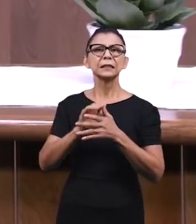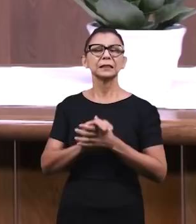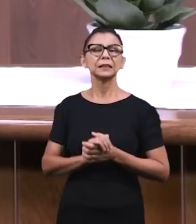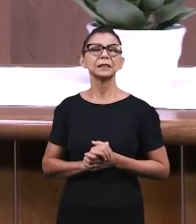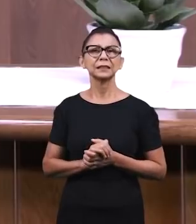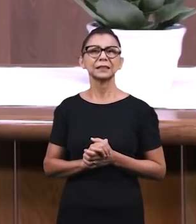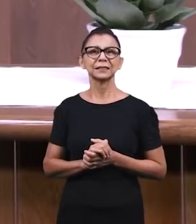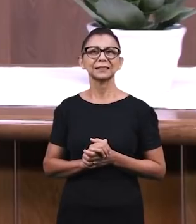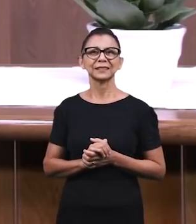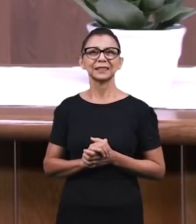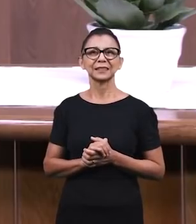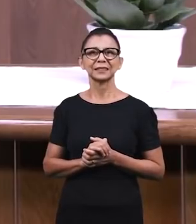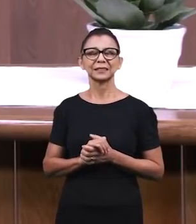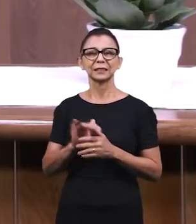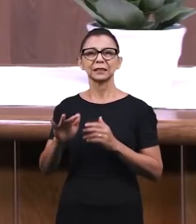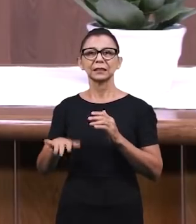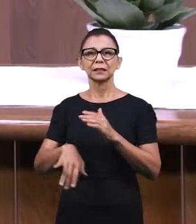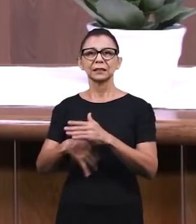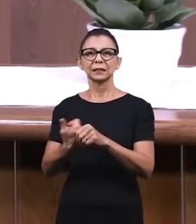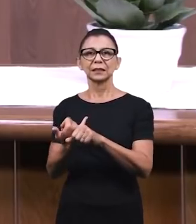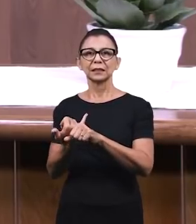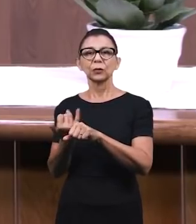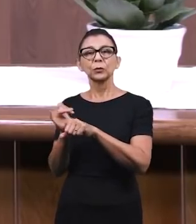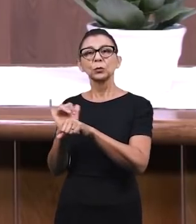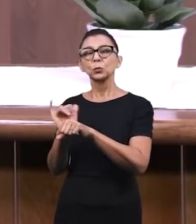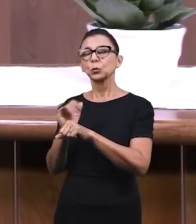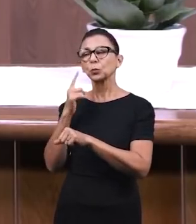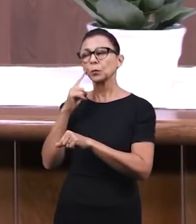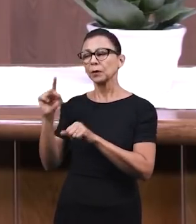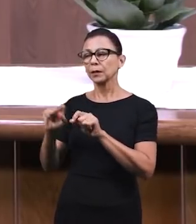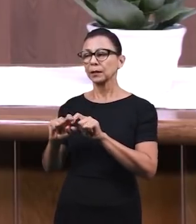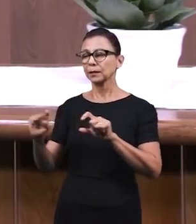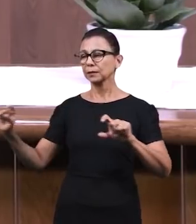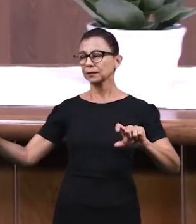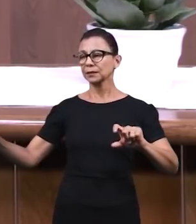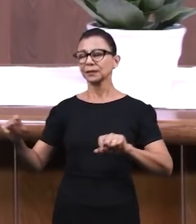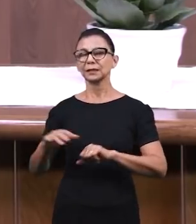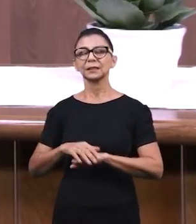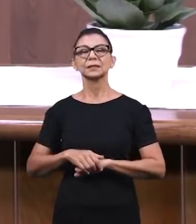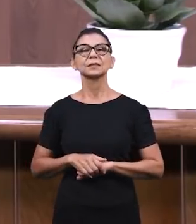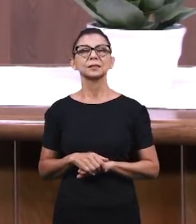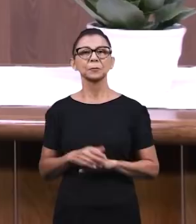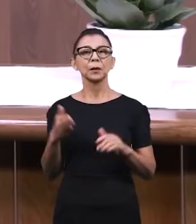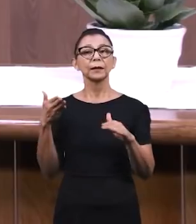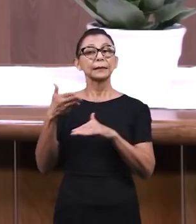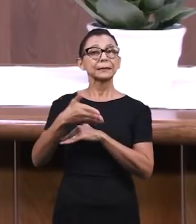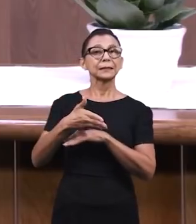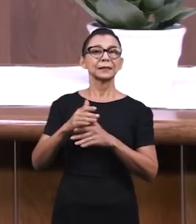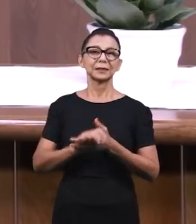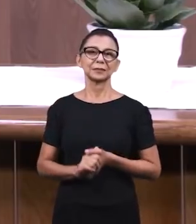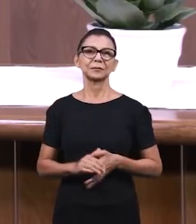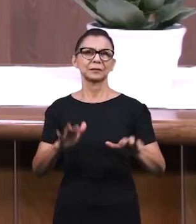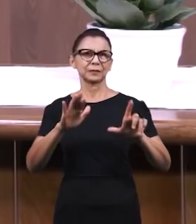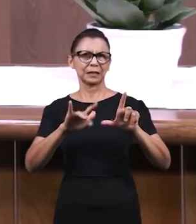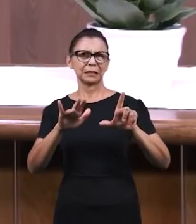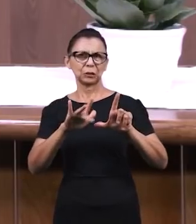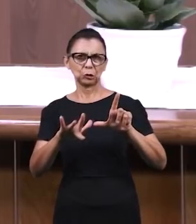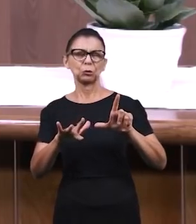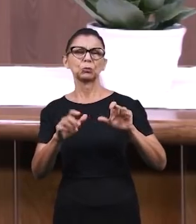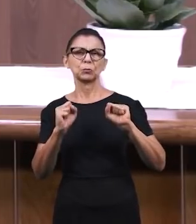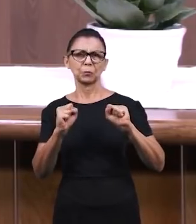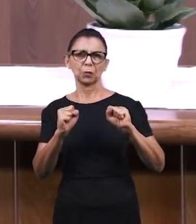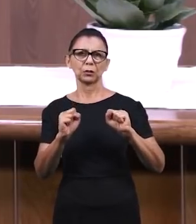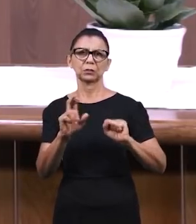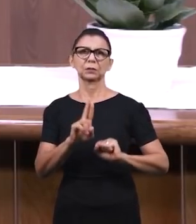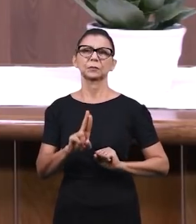o nosso canal, o canal da Igreja Cristã Maranata no YouTube. O endereço está aparecendo aí na tela e você pode acessar esse canal. Também tem um QR Code,